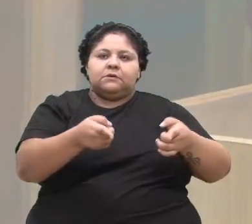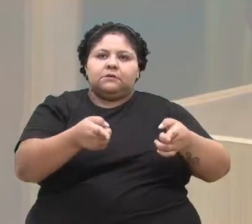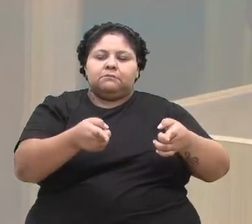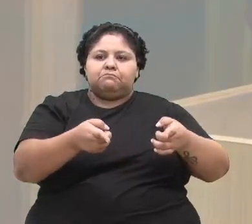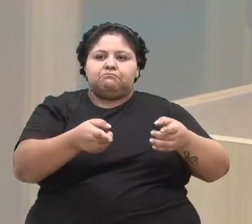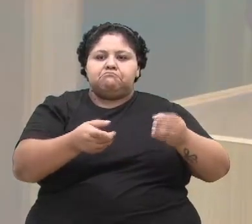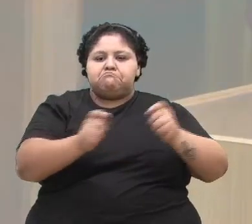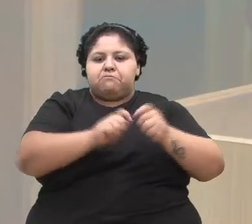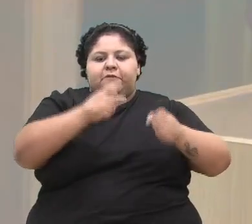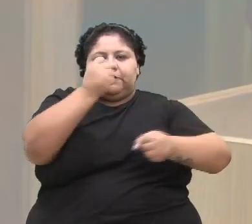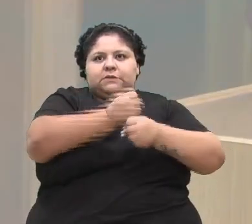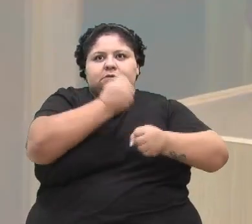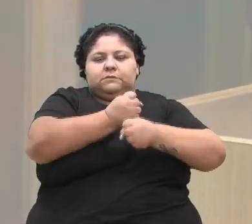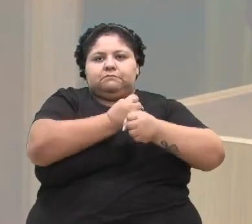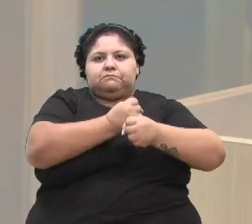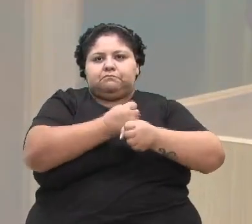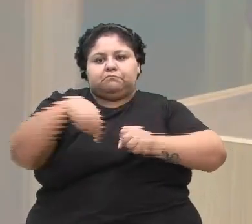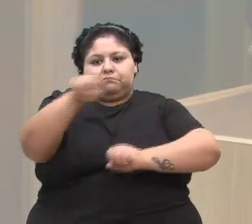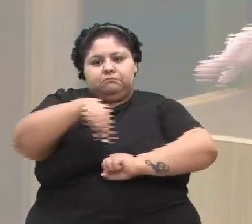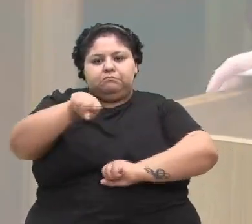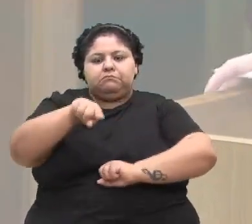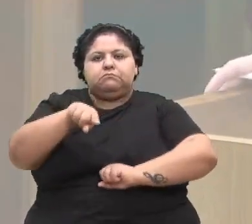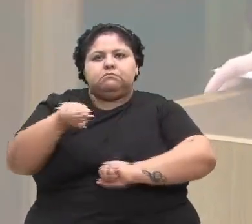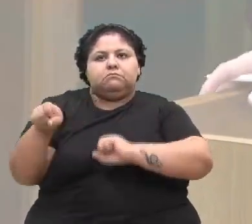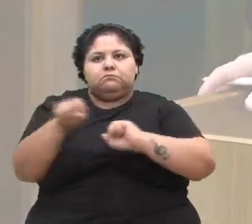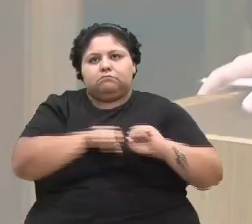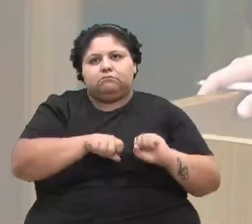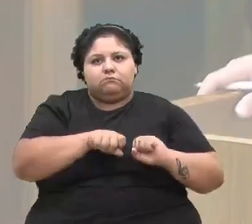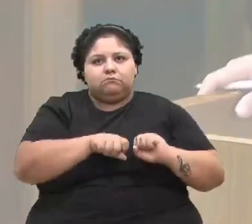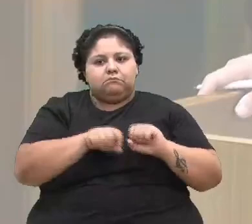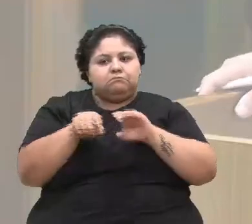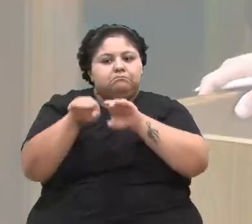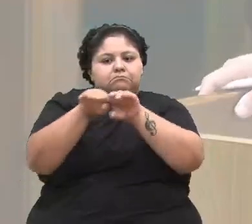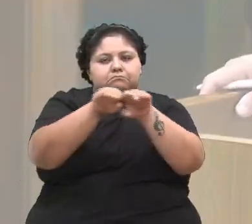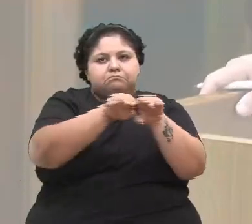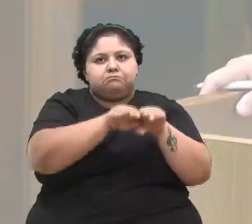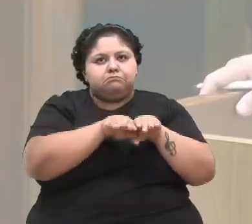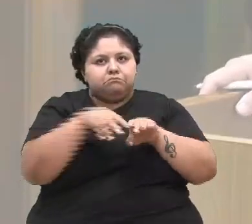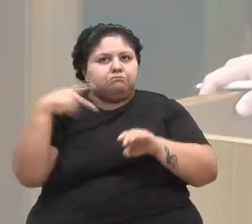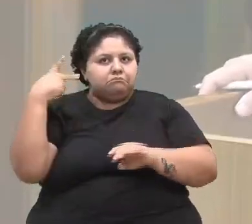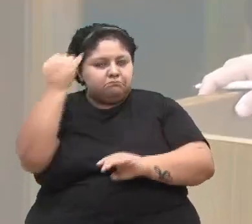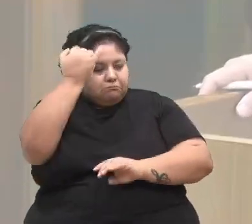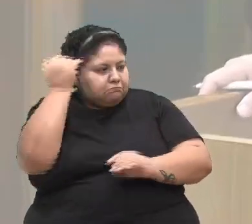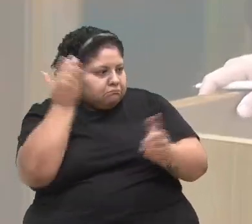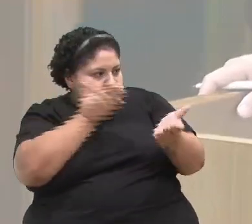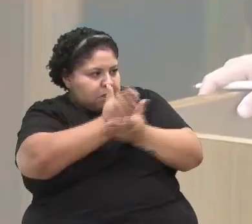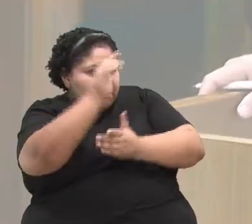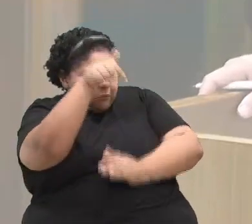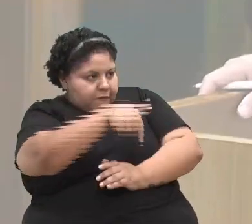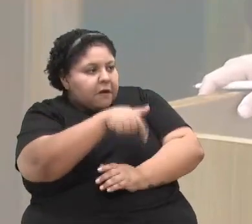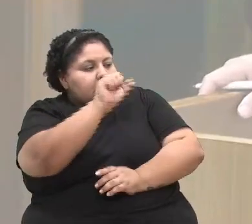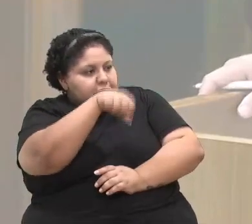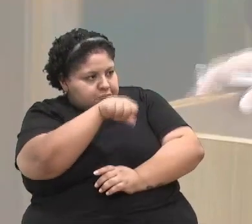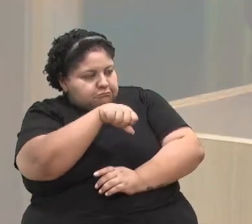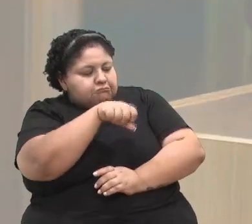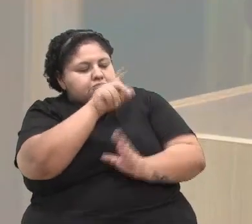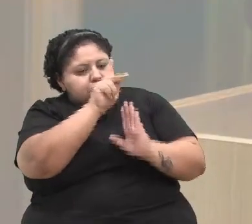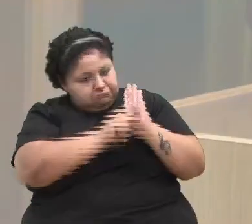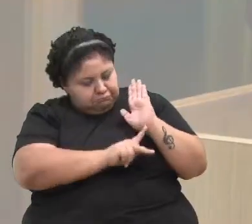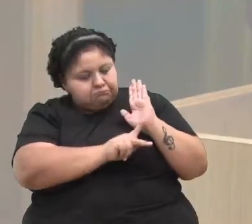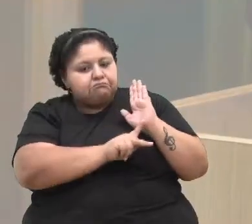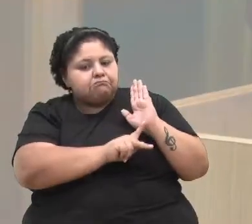essa construção, nós podemos, em paralelo, vereador D'Ambrosio, aprovar aqui, sim, o